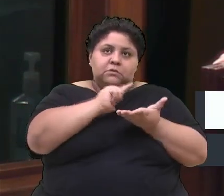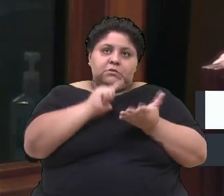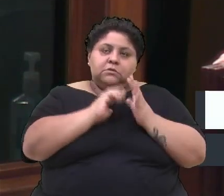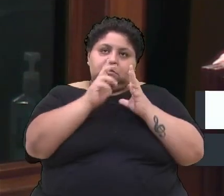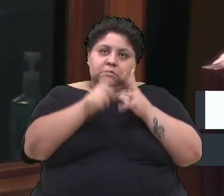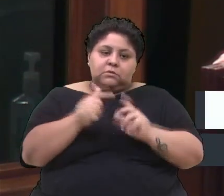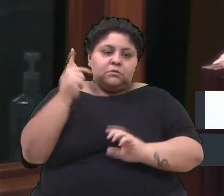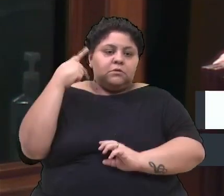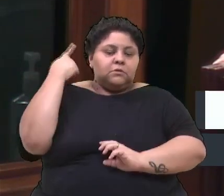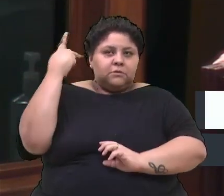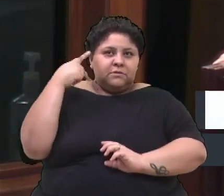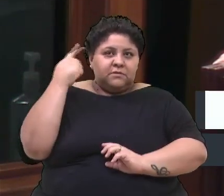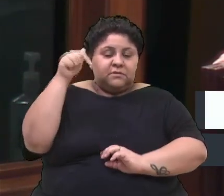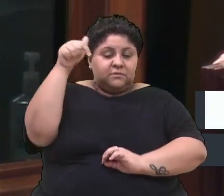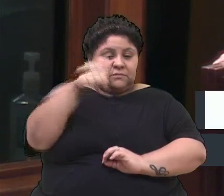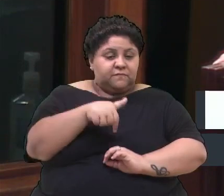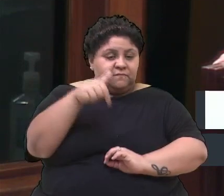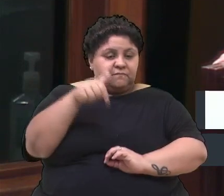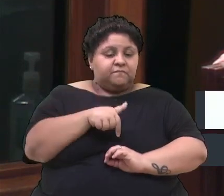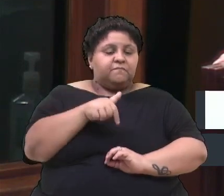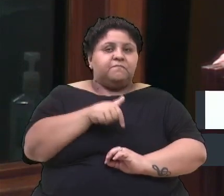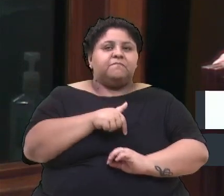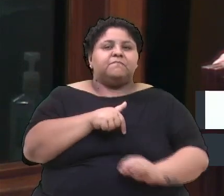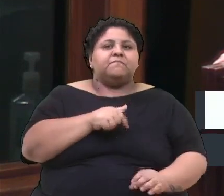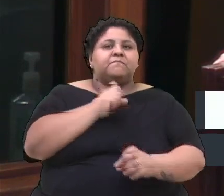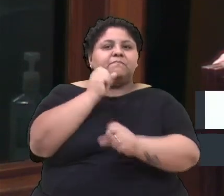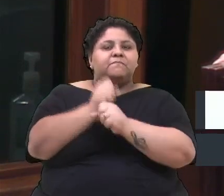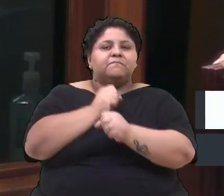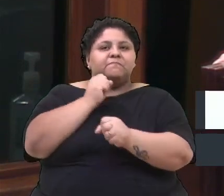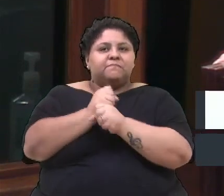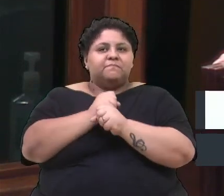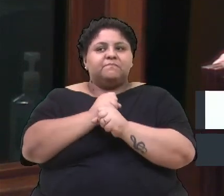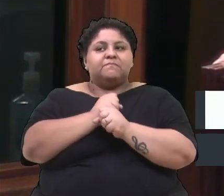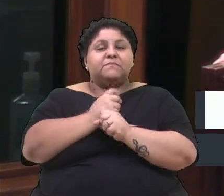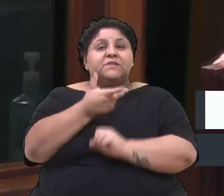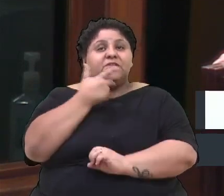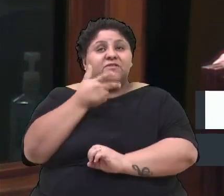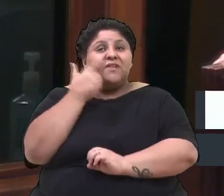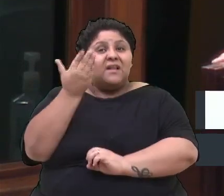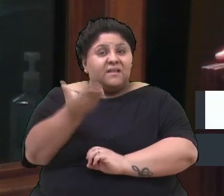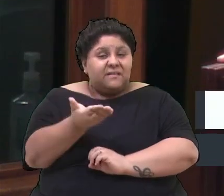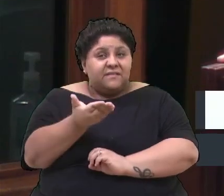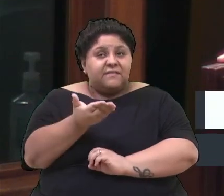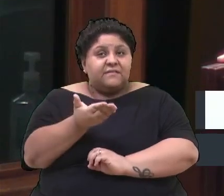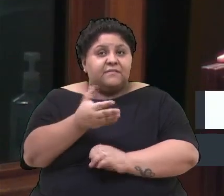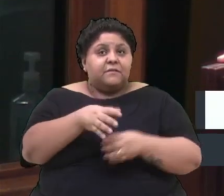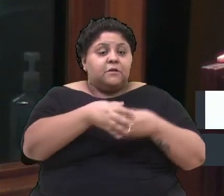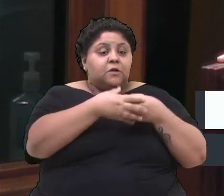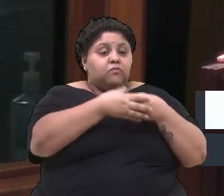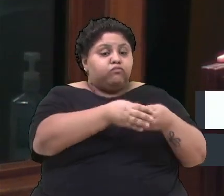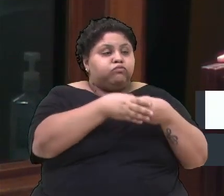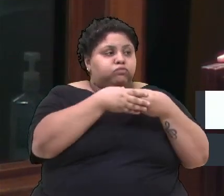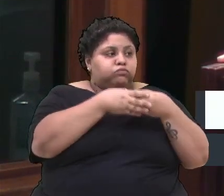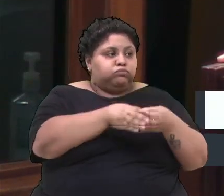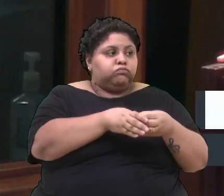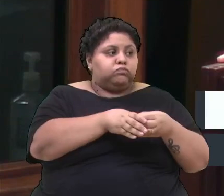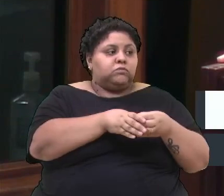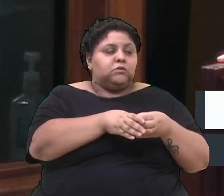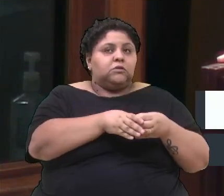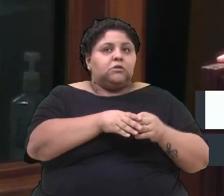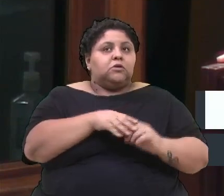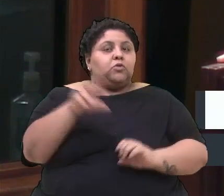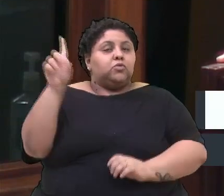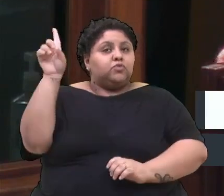vereadores nesse ano e digo a vocês que a convivência e o dia a